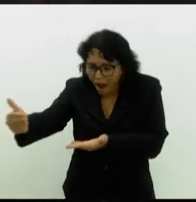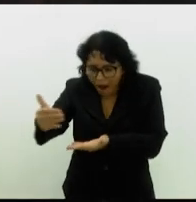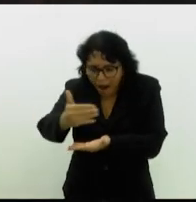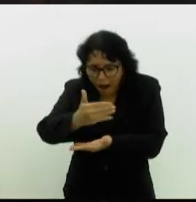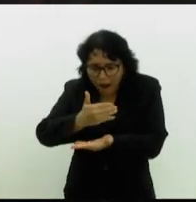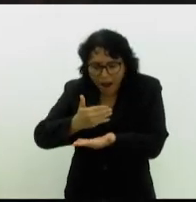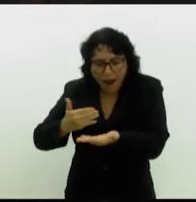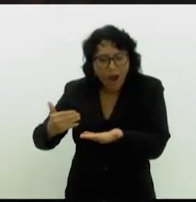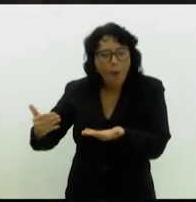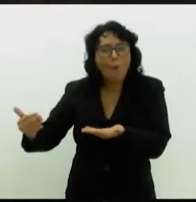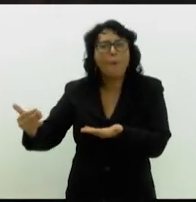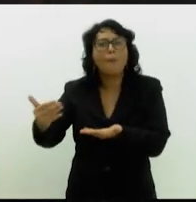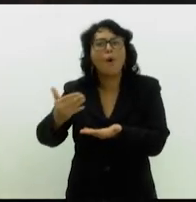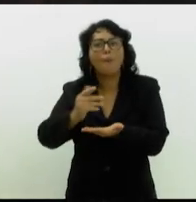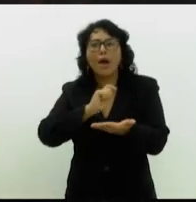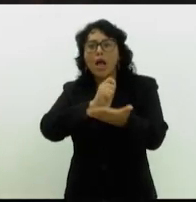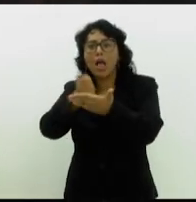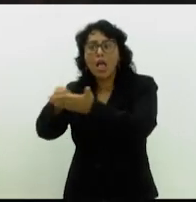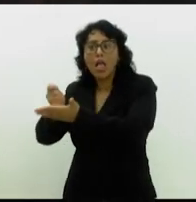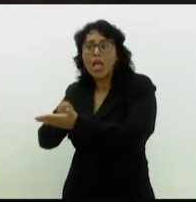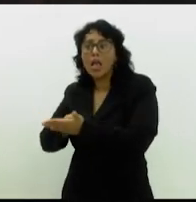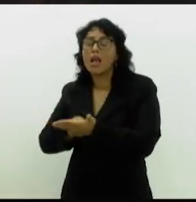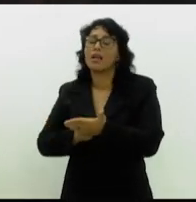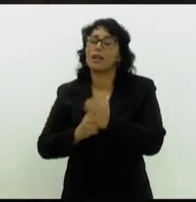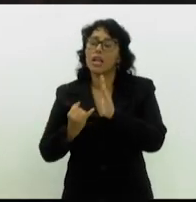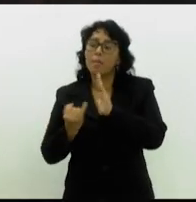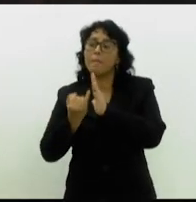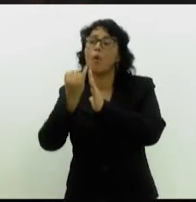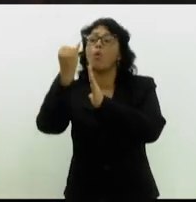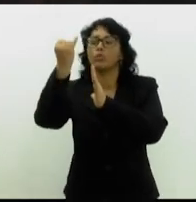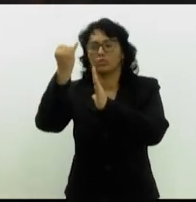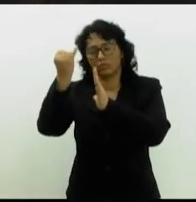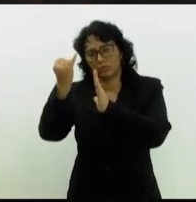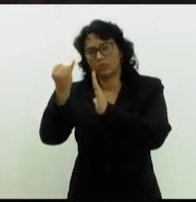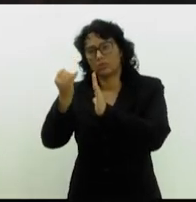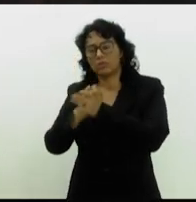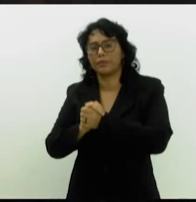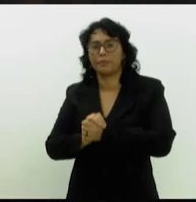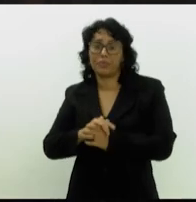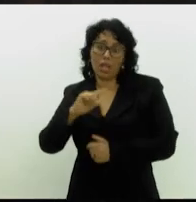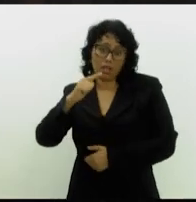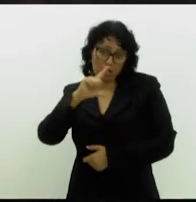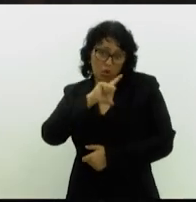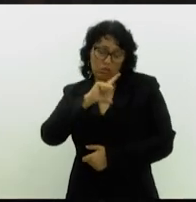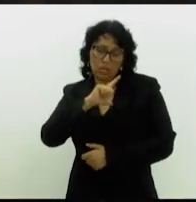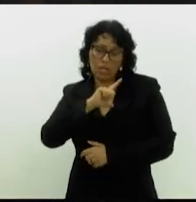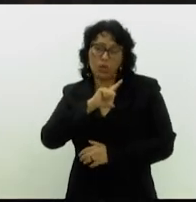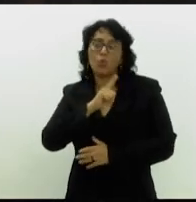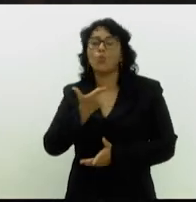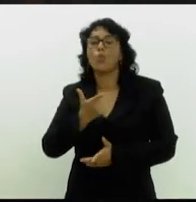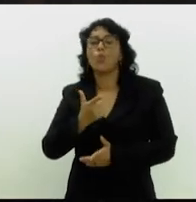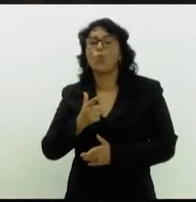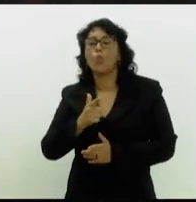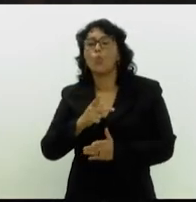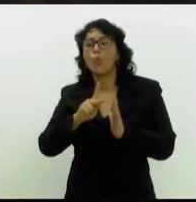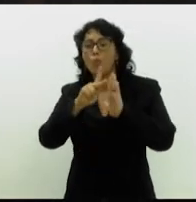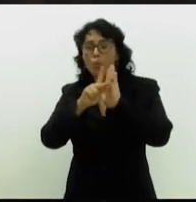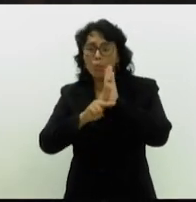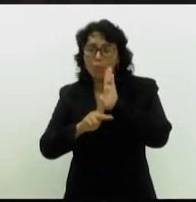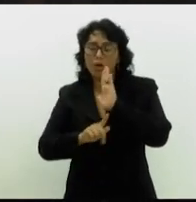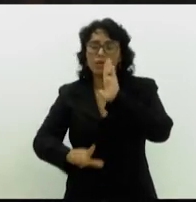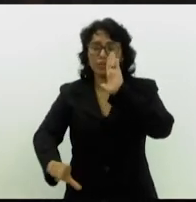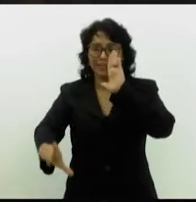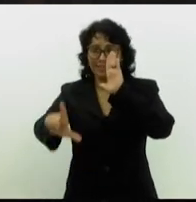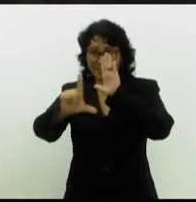aqui também produziu Eu tenho um projeto de lei extraído da